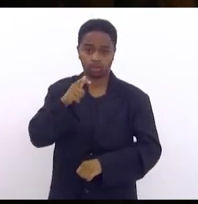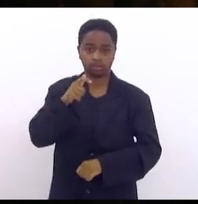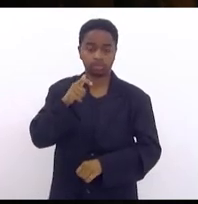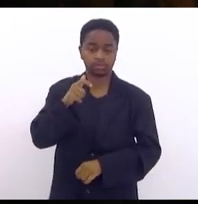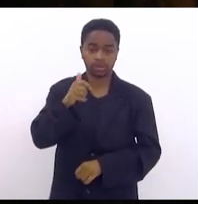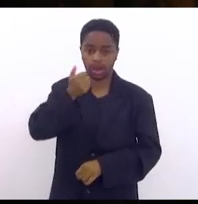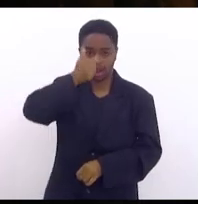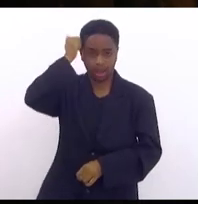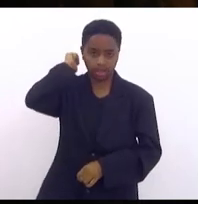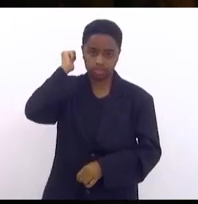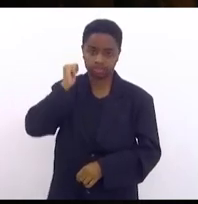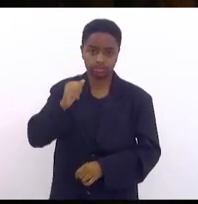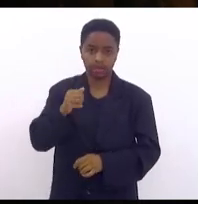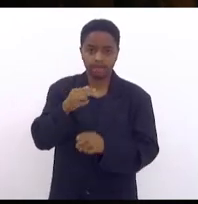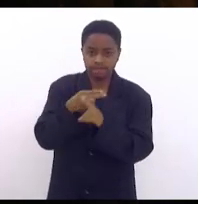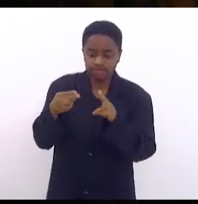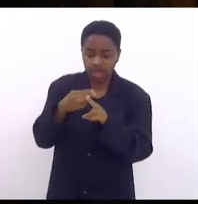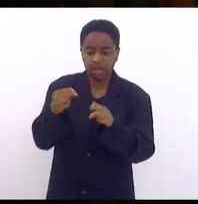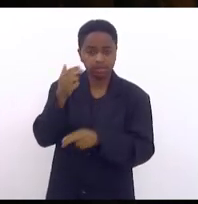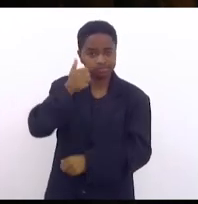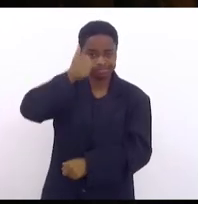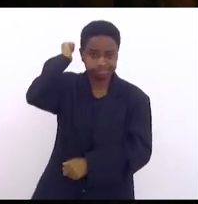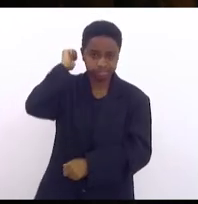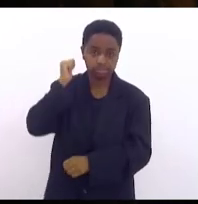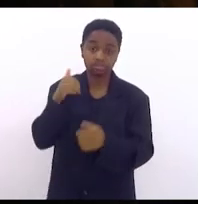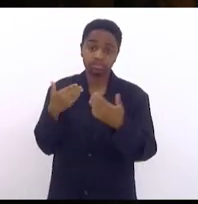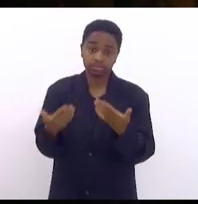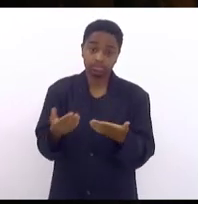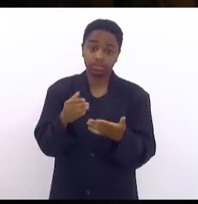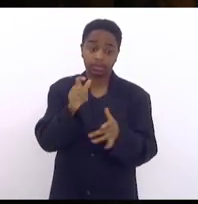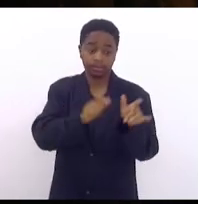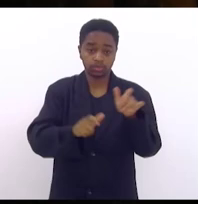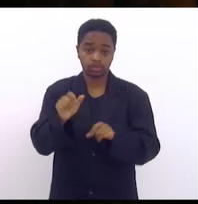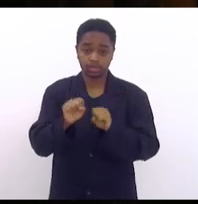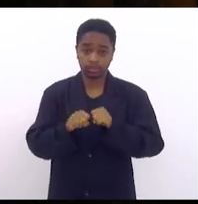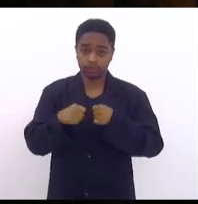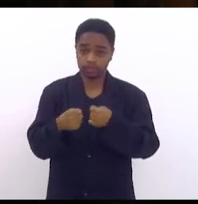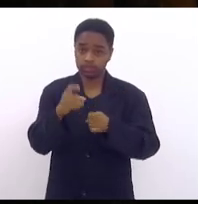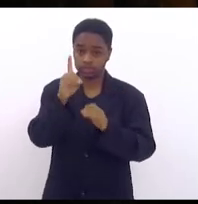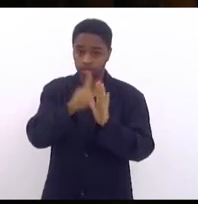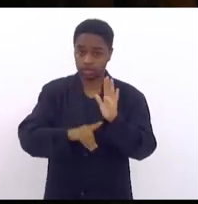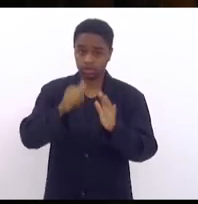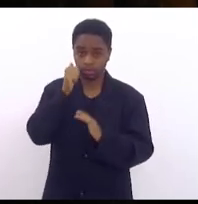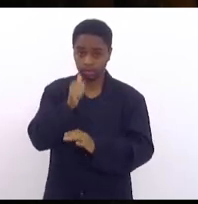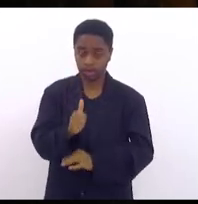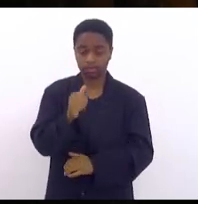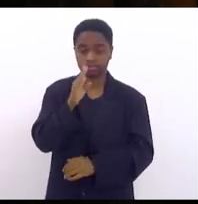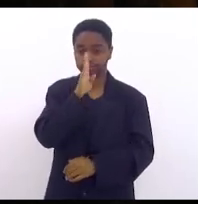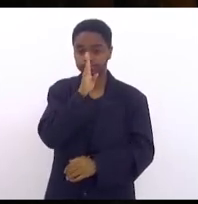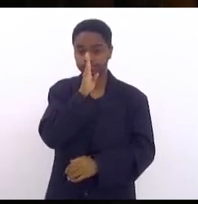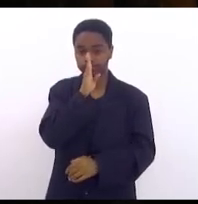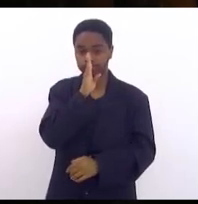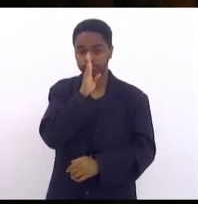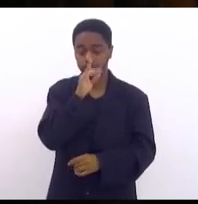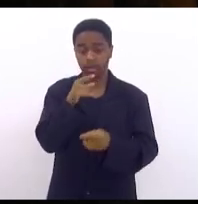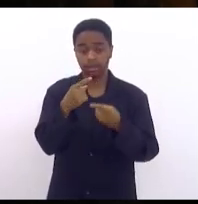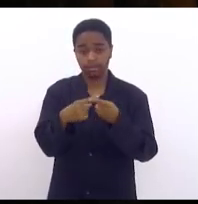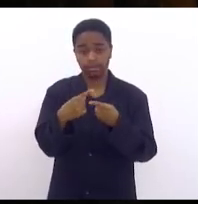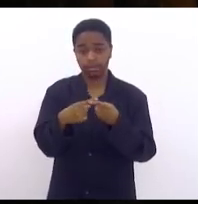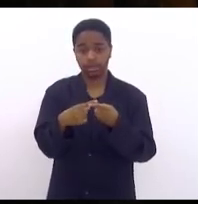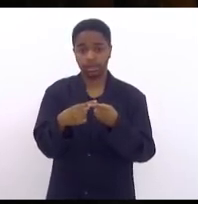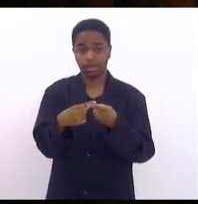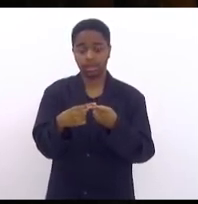dela, foice, a faca. E aí, aqueles que defendem os direitos das mulheres se calam. É muita hipocrisia por parte